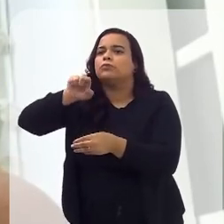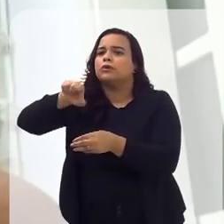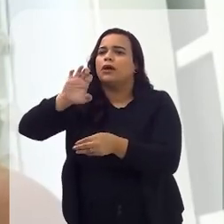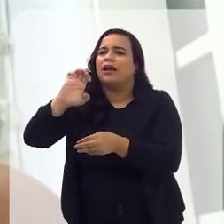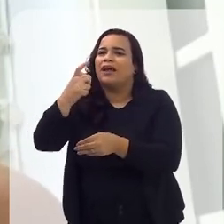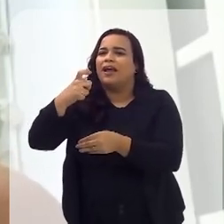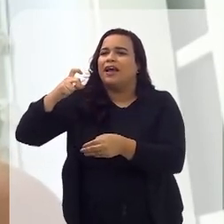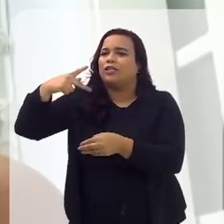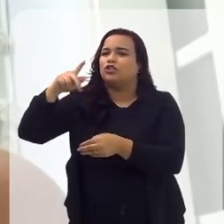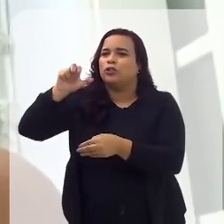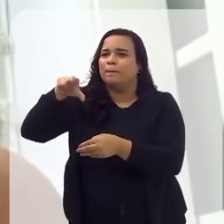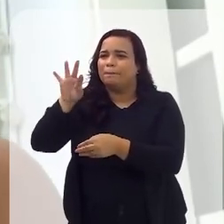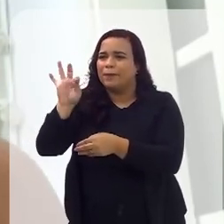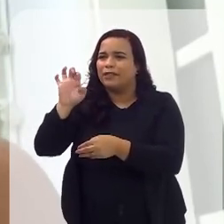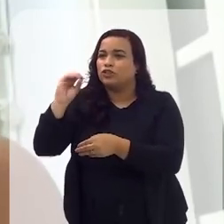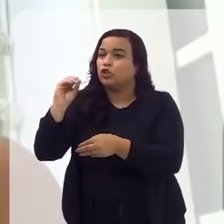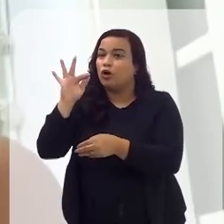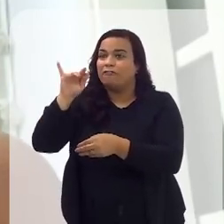no